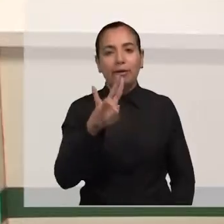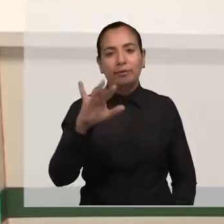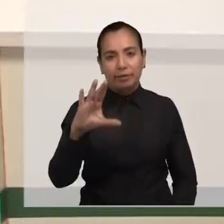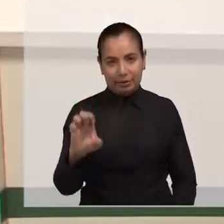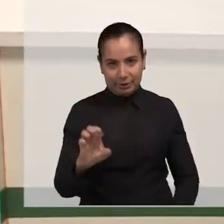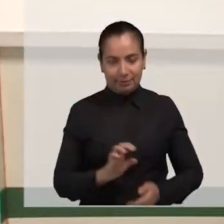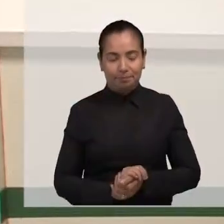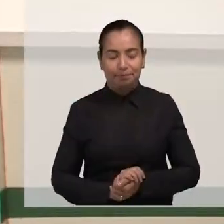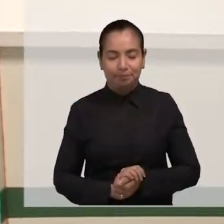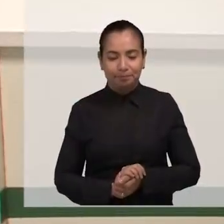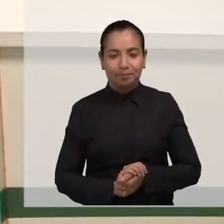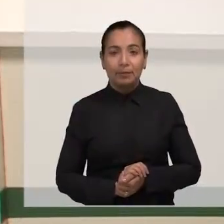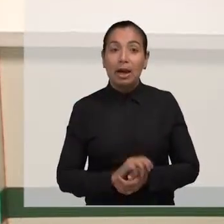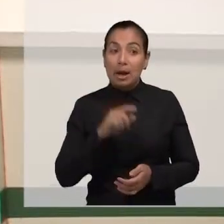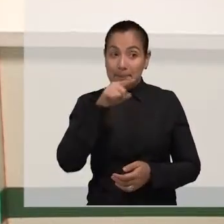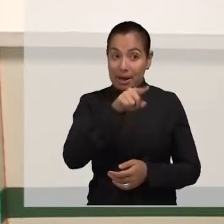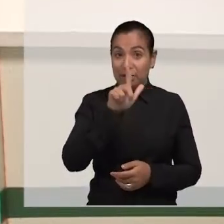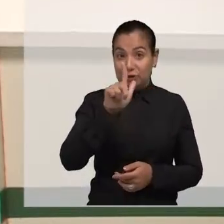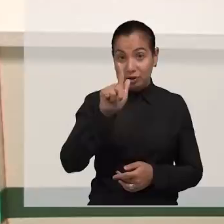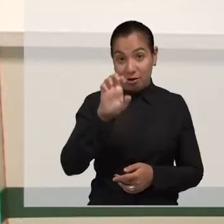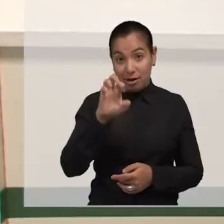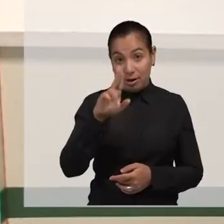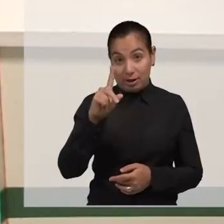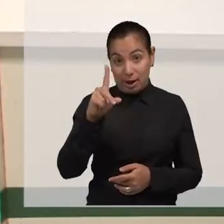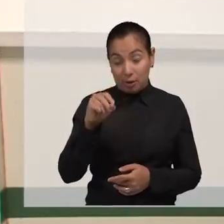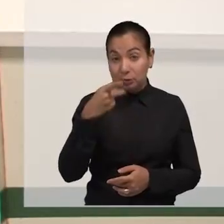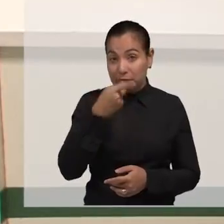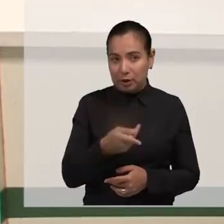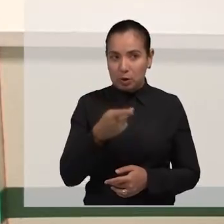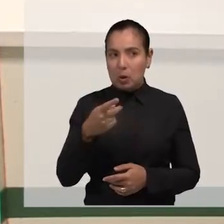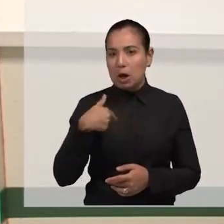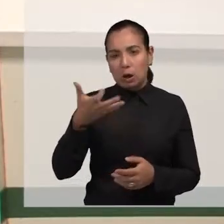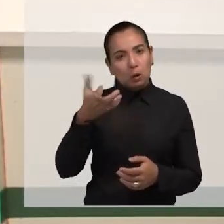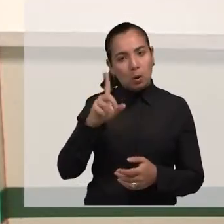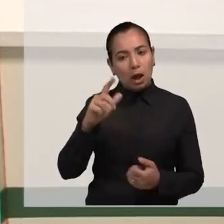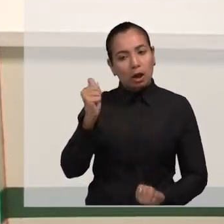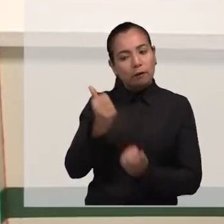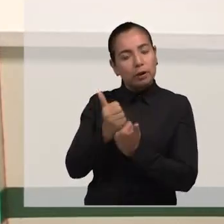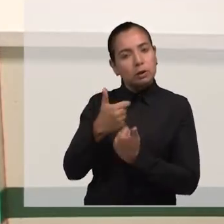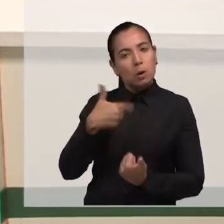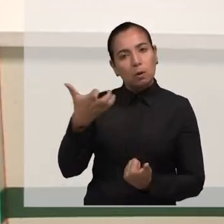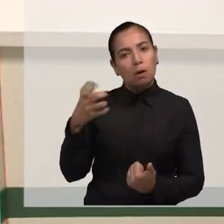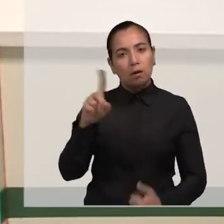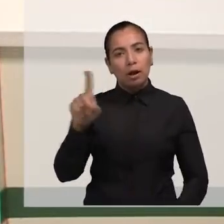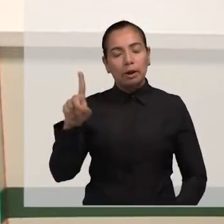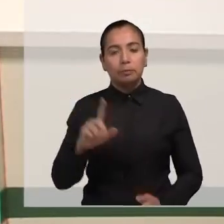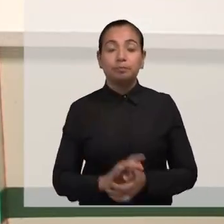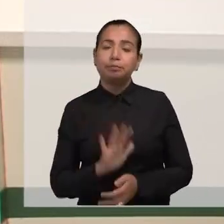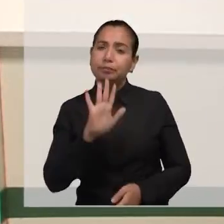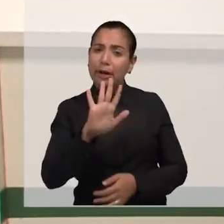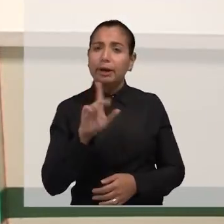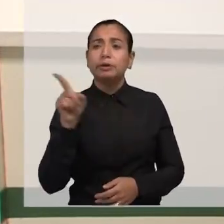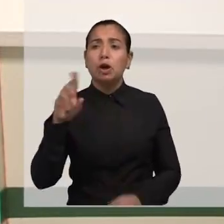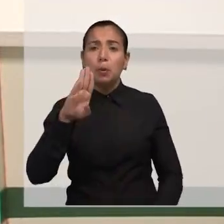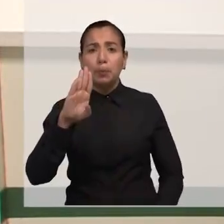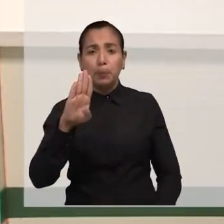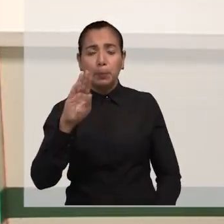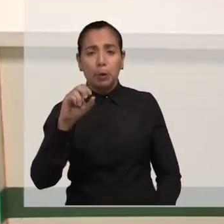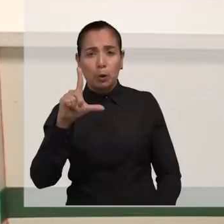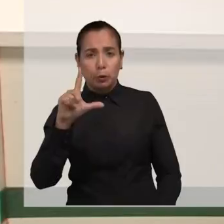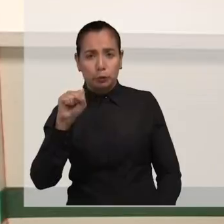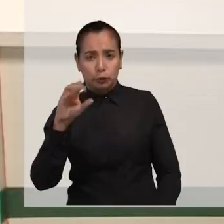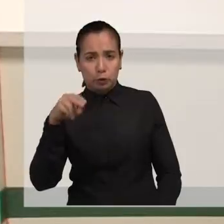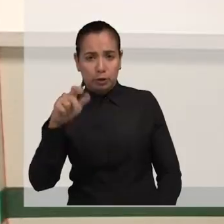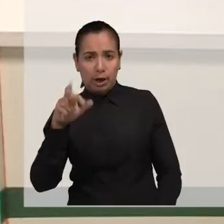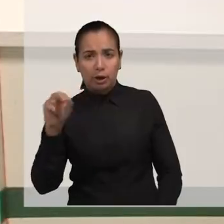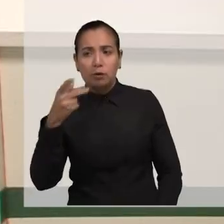vice. Mas nós estamos num trauma de vice, porque o Bolsonaro foi para a convenção, indicou a Janaína